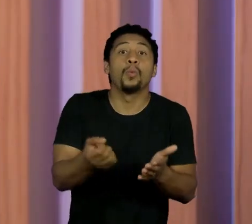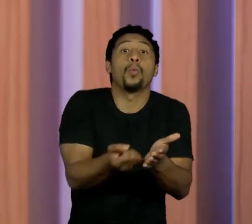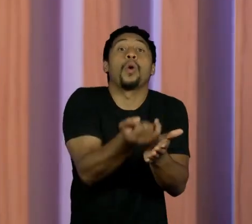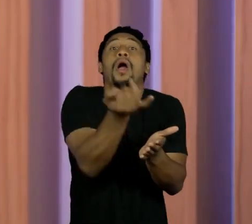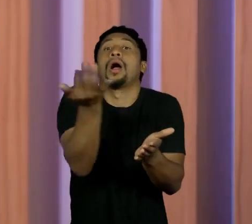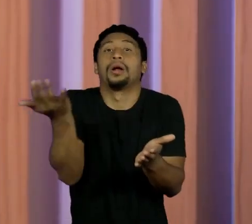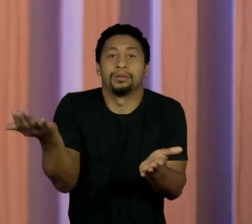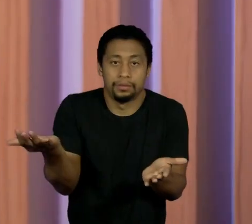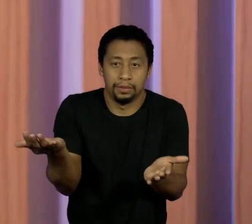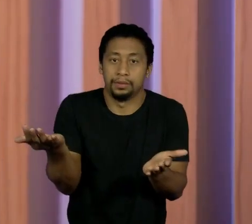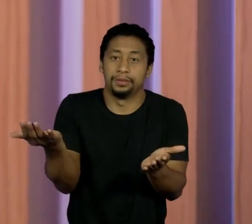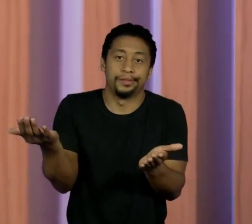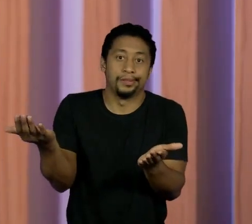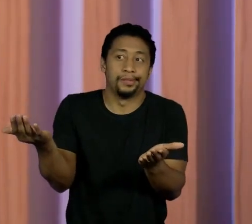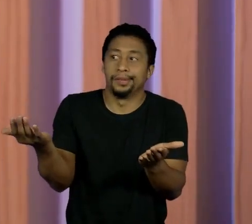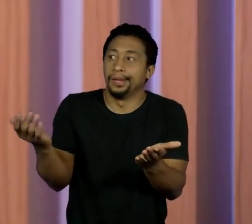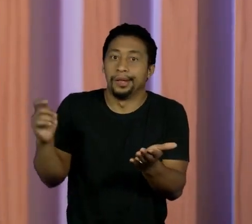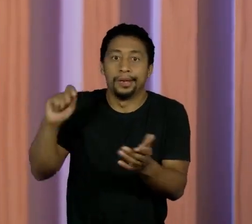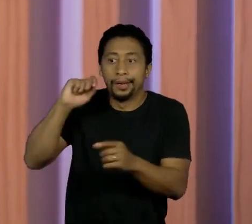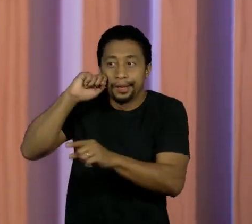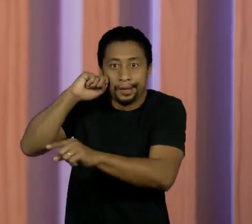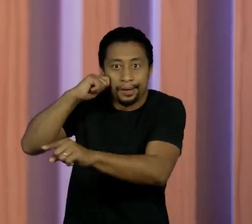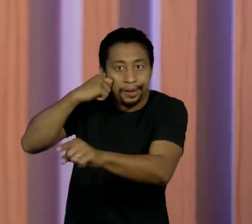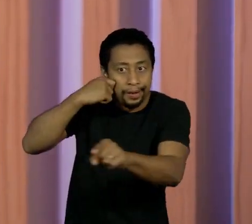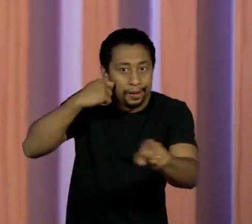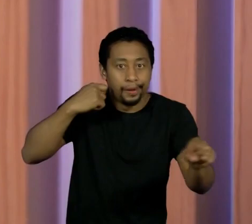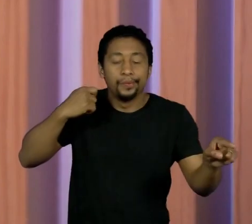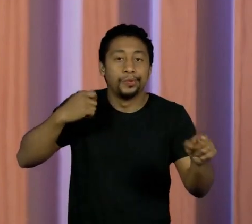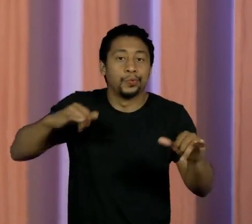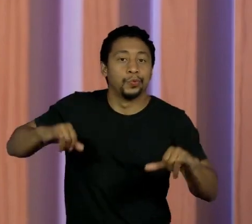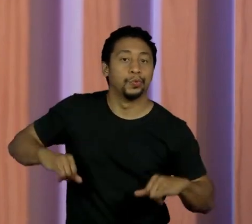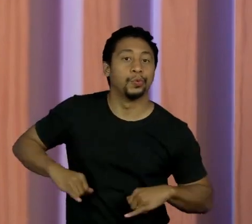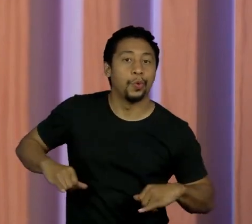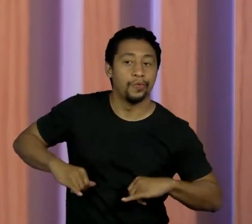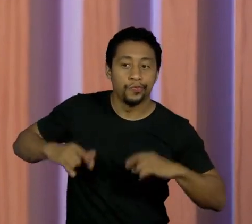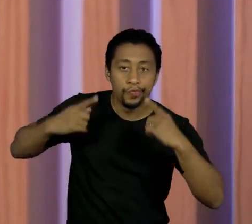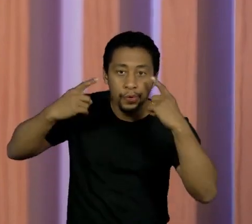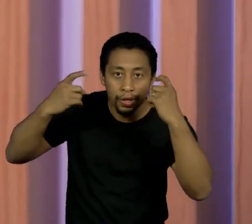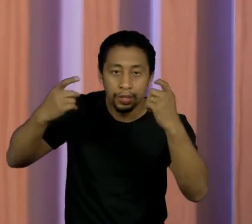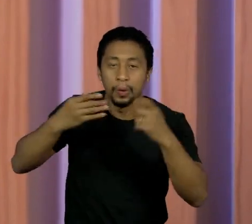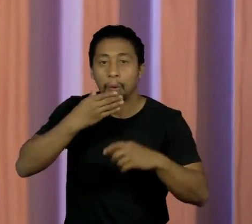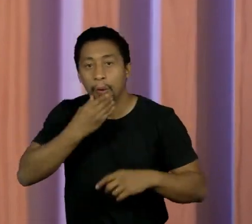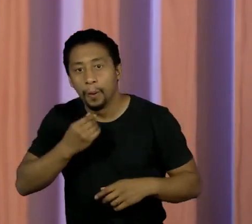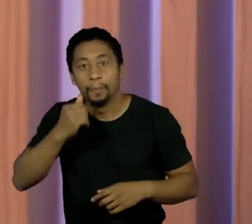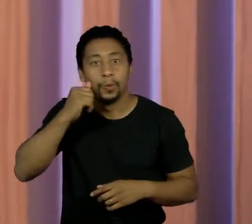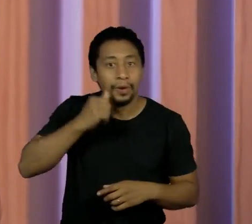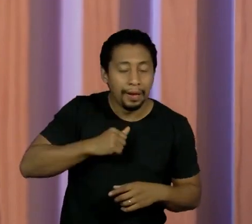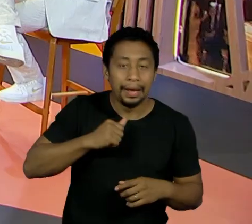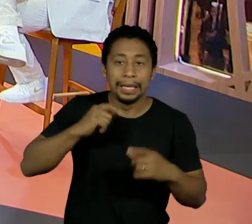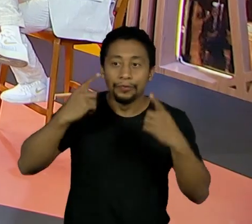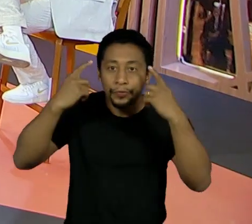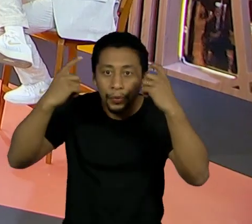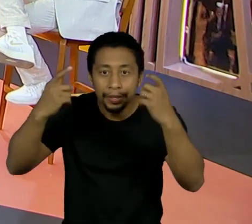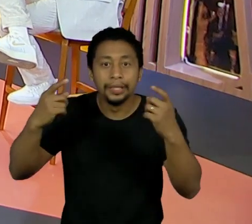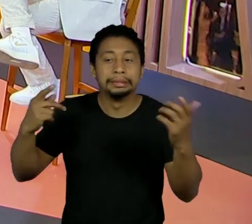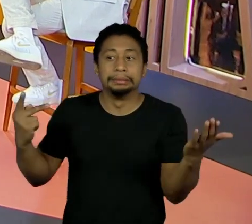qual alto percentual de casos de violência contra negros e negras que são arquivados? Você tem um